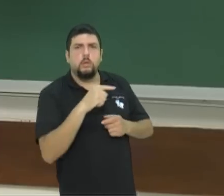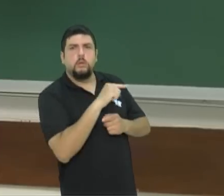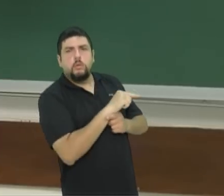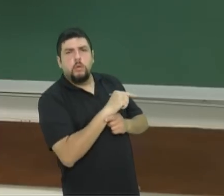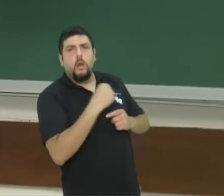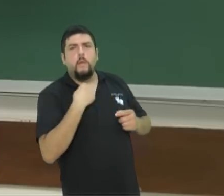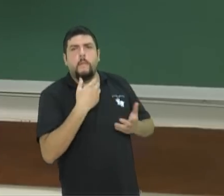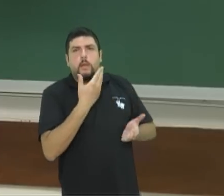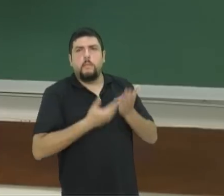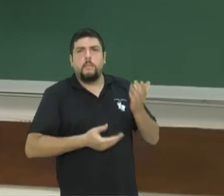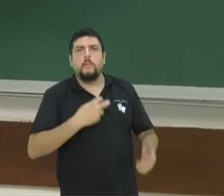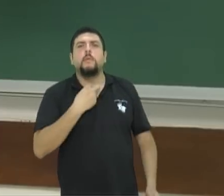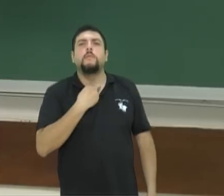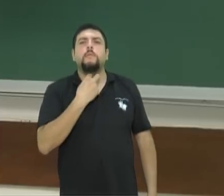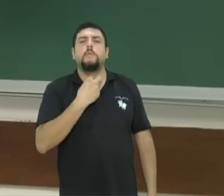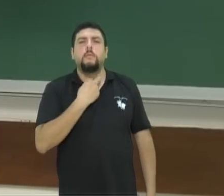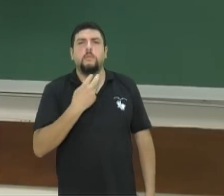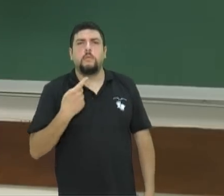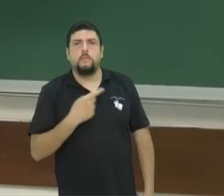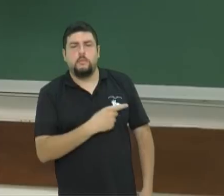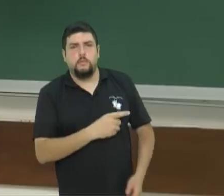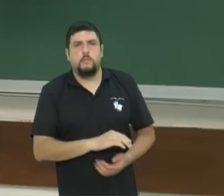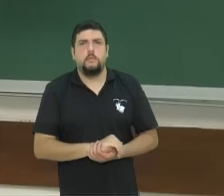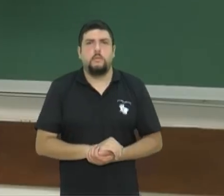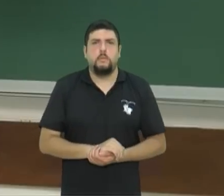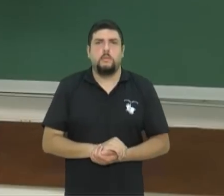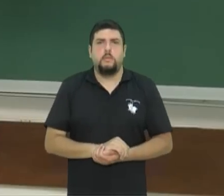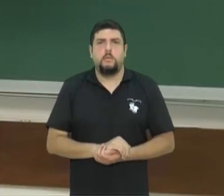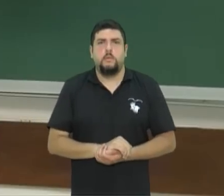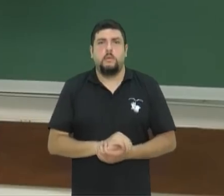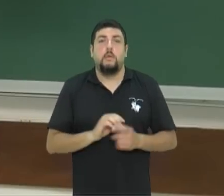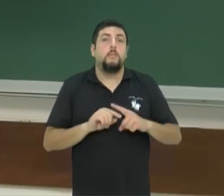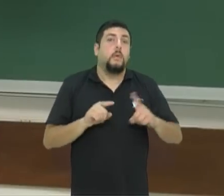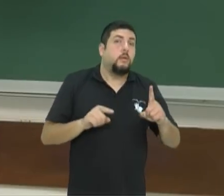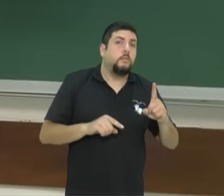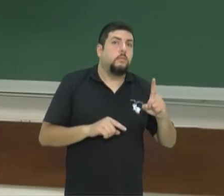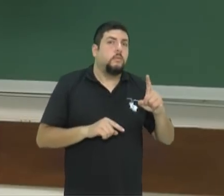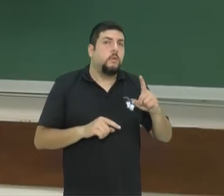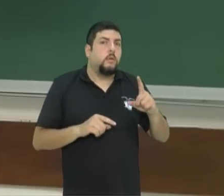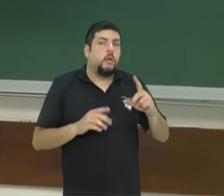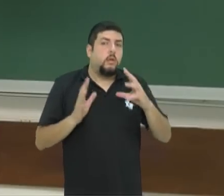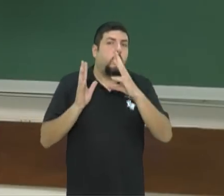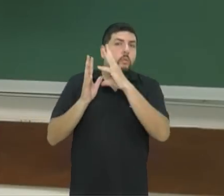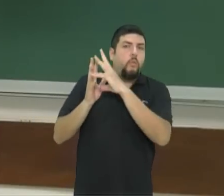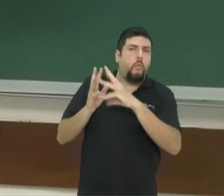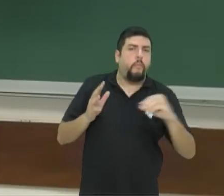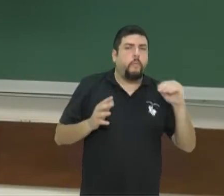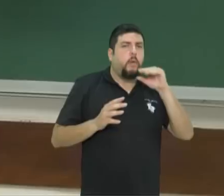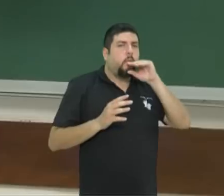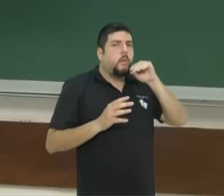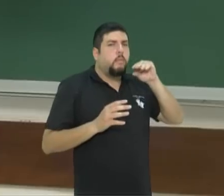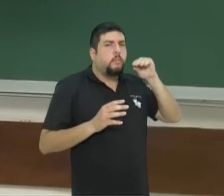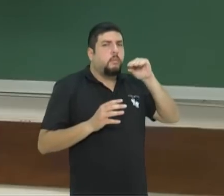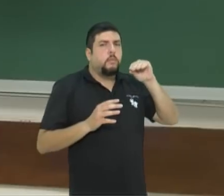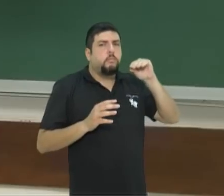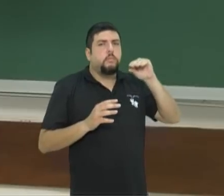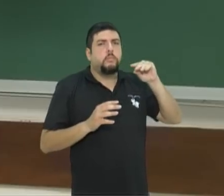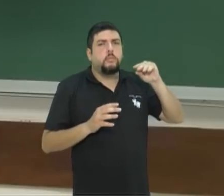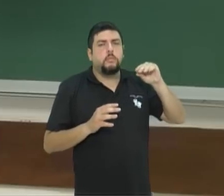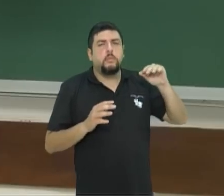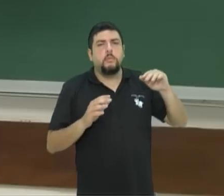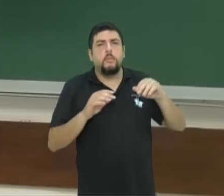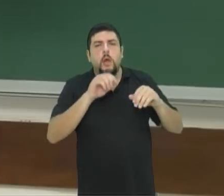Eco perdesse a voz, né? Mas que também ela não consegue se calar. Então, ela acaba reproduzindo aquele som baixinho das últimas sílabas,